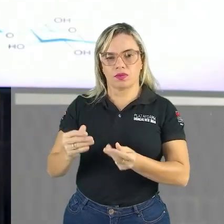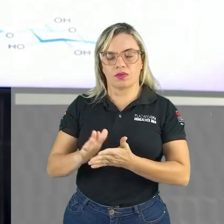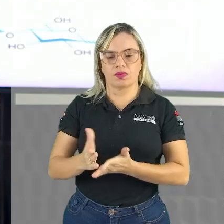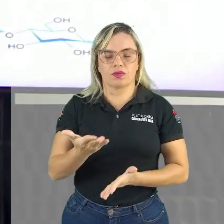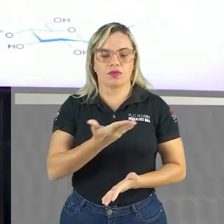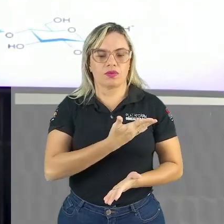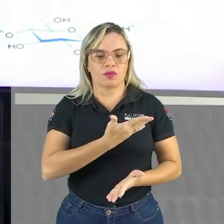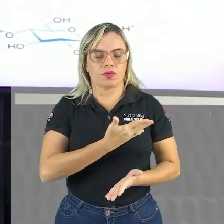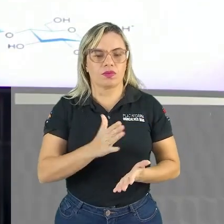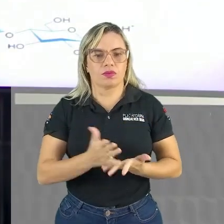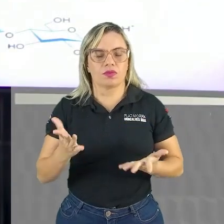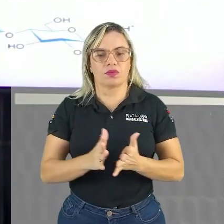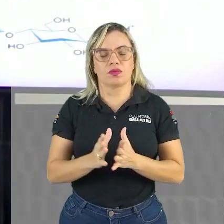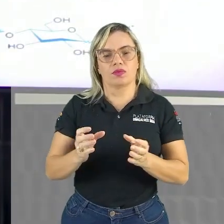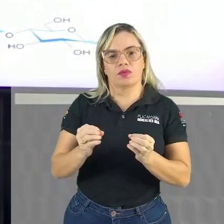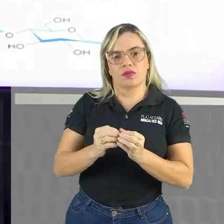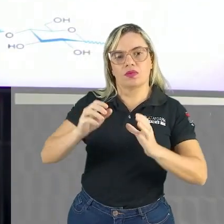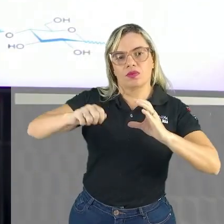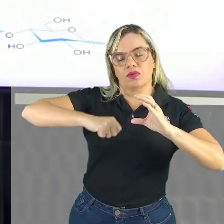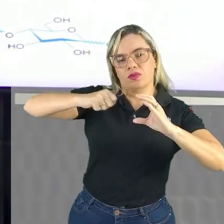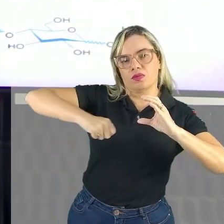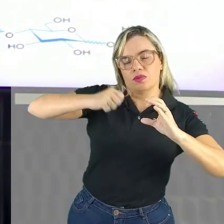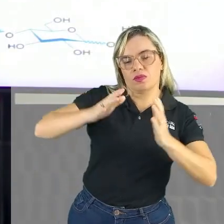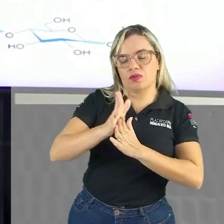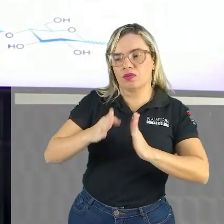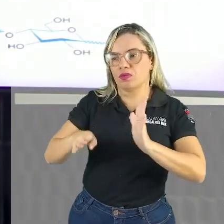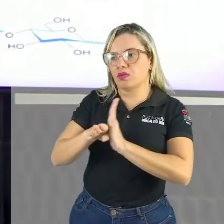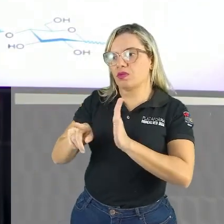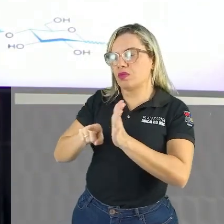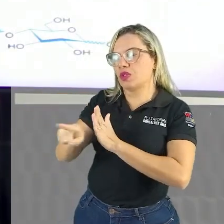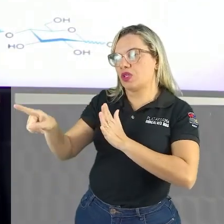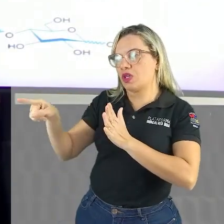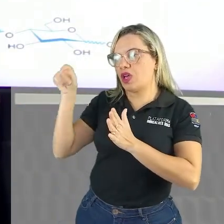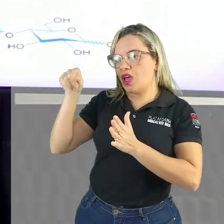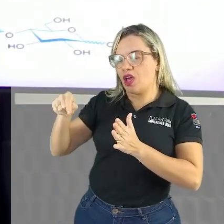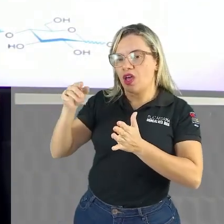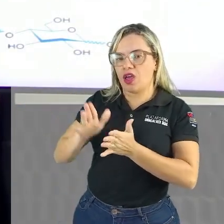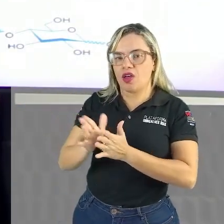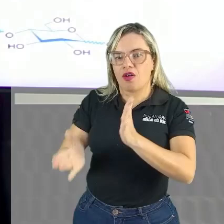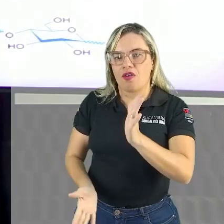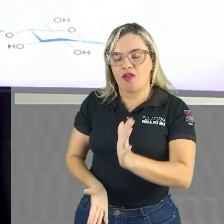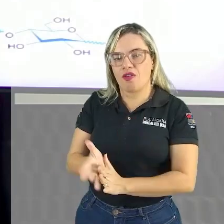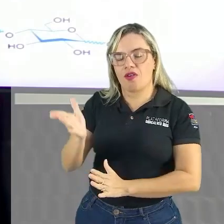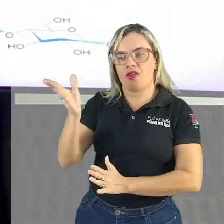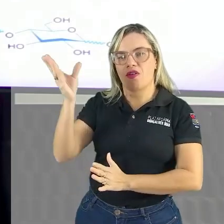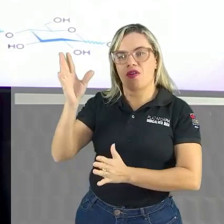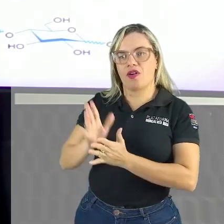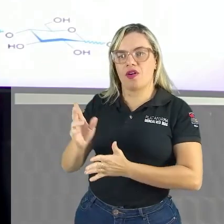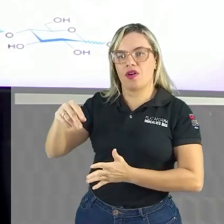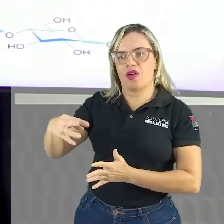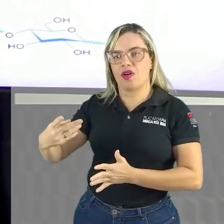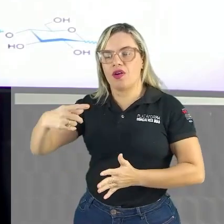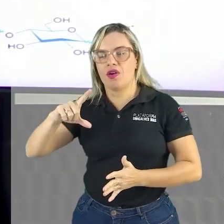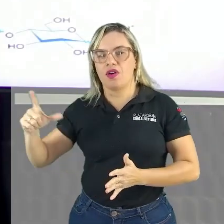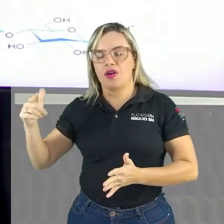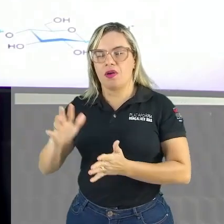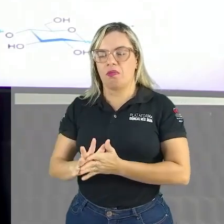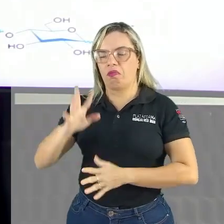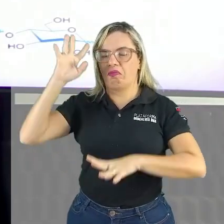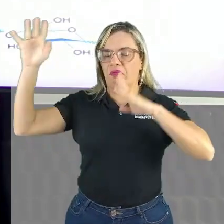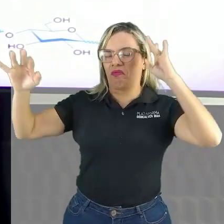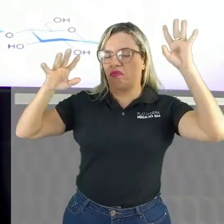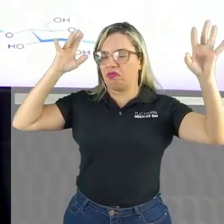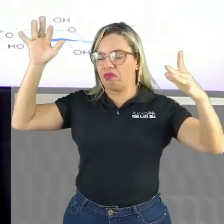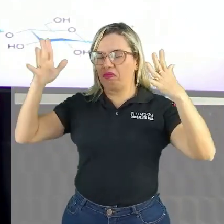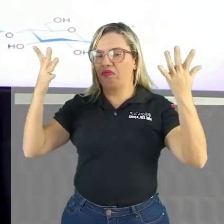que está aqui no vídeo, chega e diz assim para mim: Daniel, eu quero viajar para Natal. Meu sonho é conhecer Natal. Aí eu